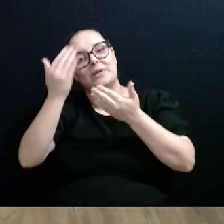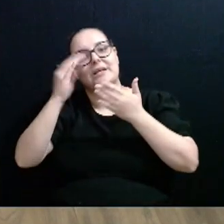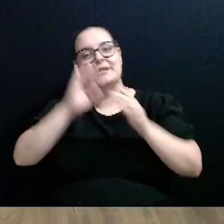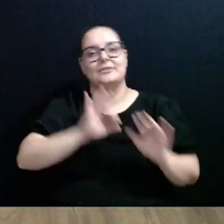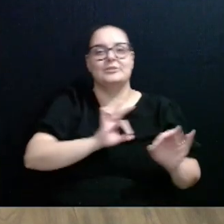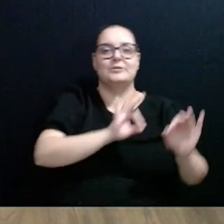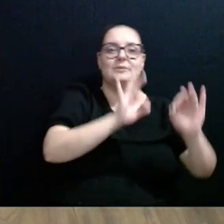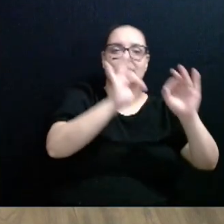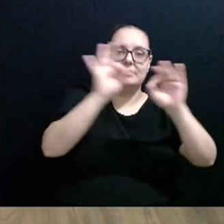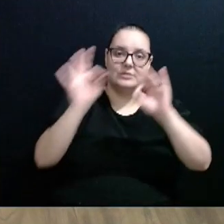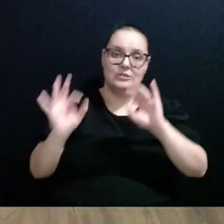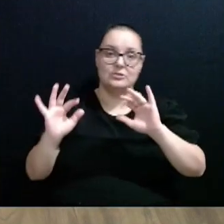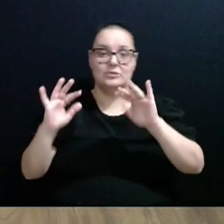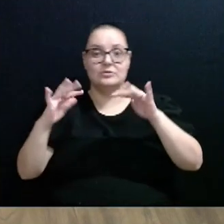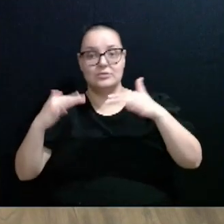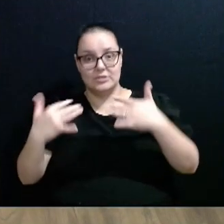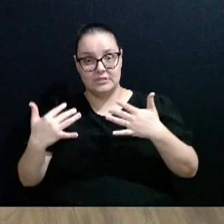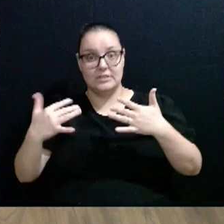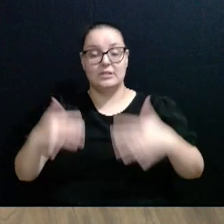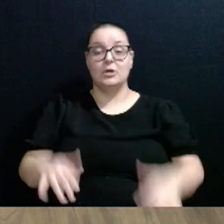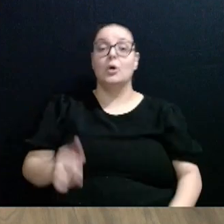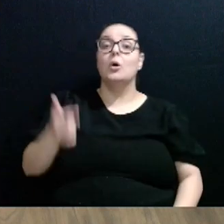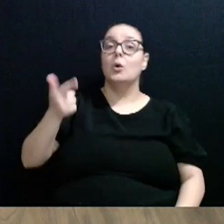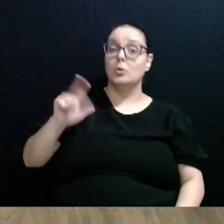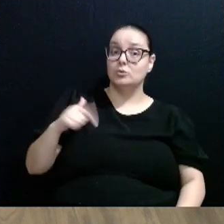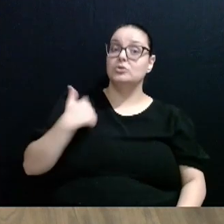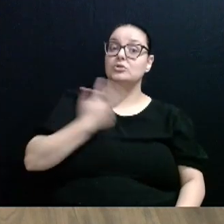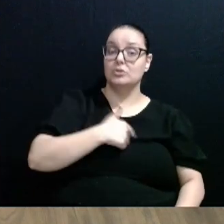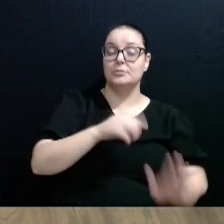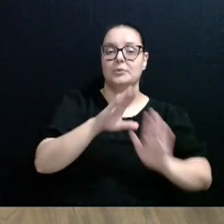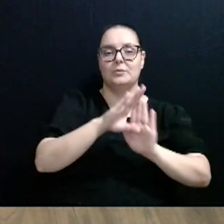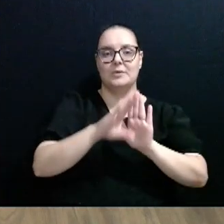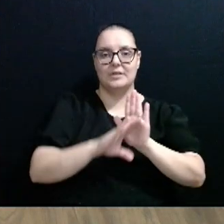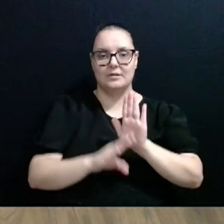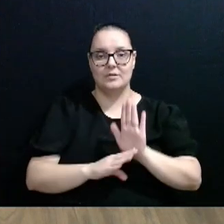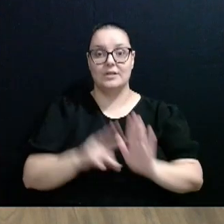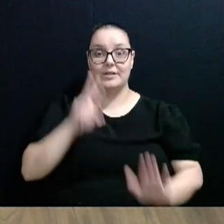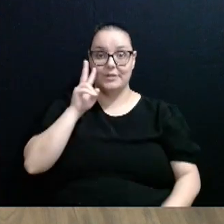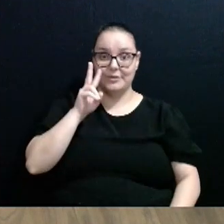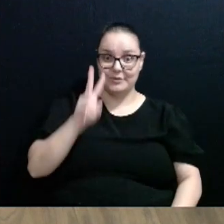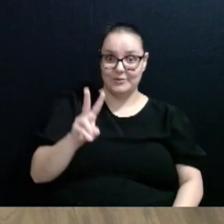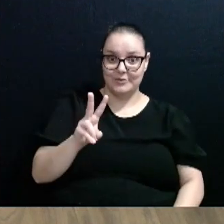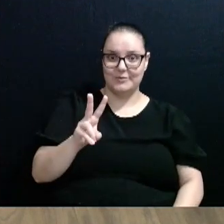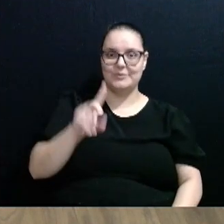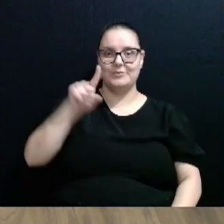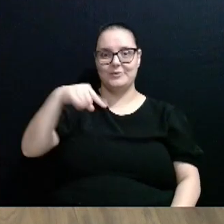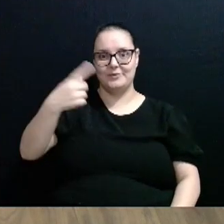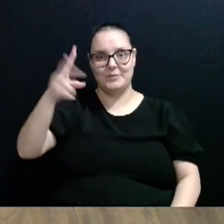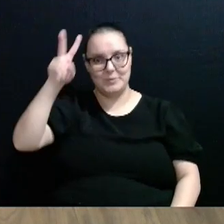pela sua audiência. Continue na nossa programação. Ótimo fim de semana